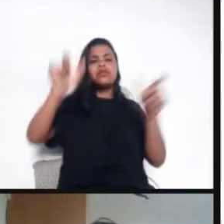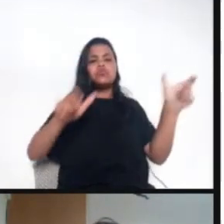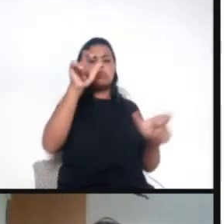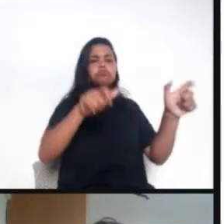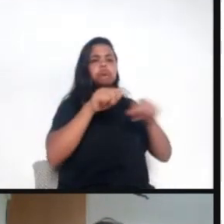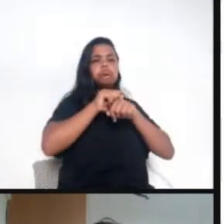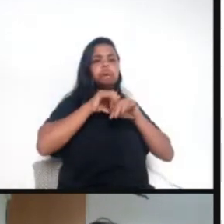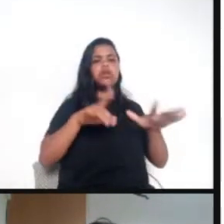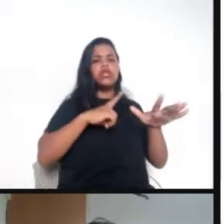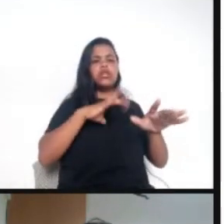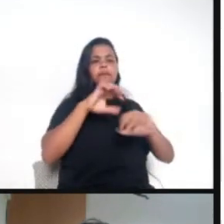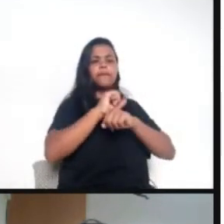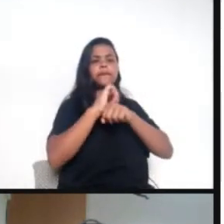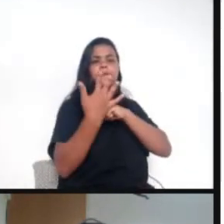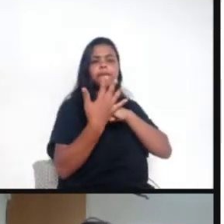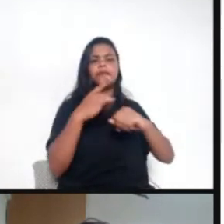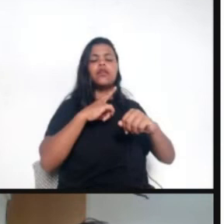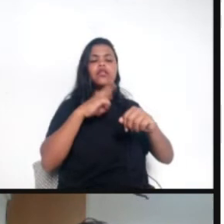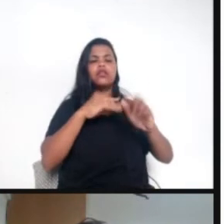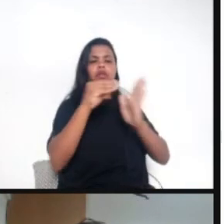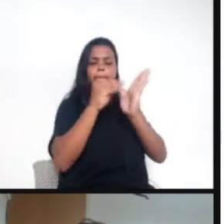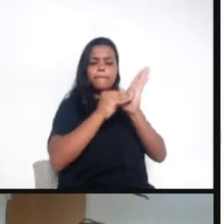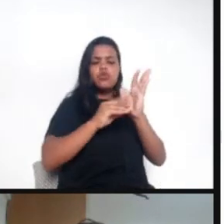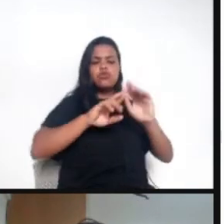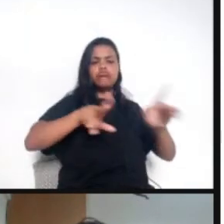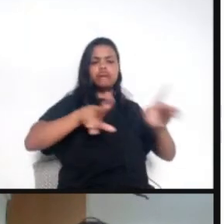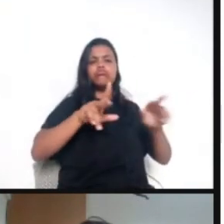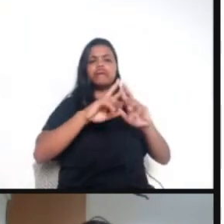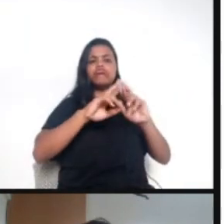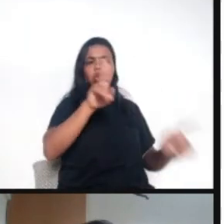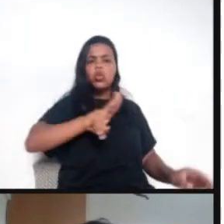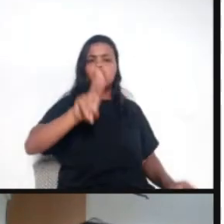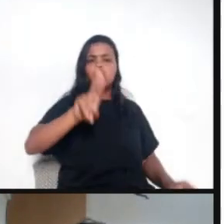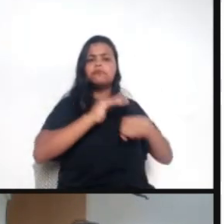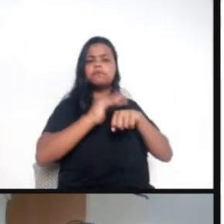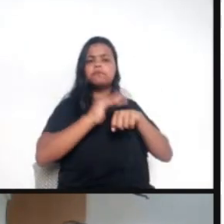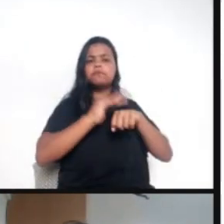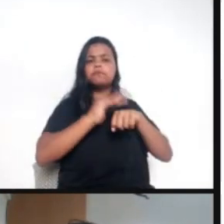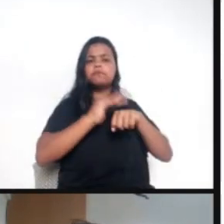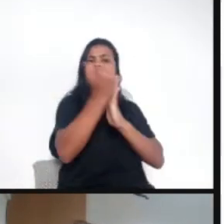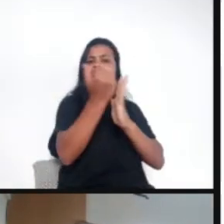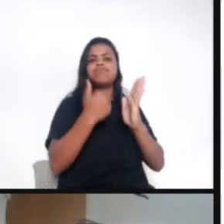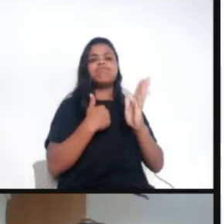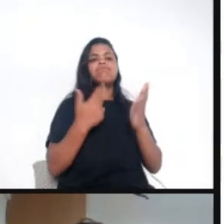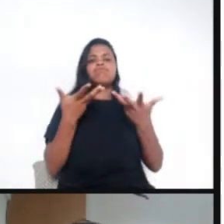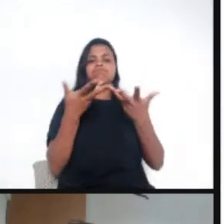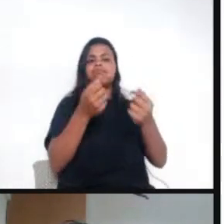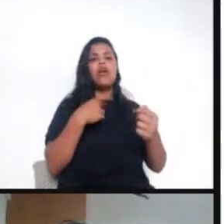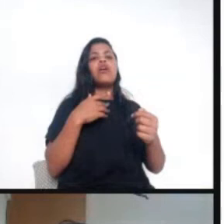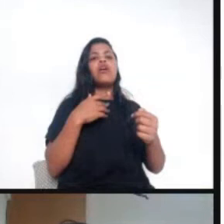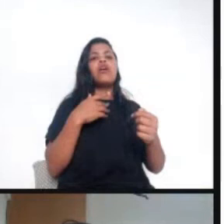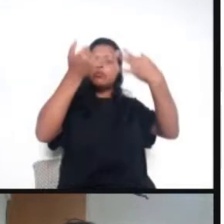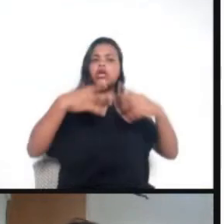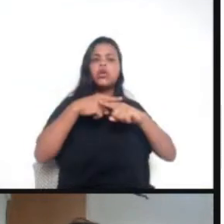de Marsella, com uma metodologia muito mais bem descrita, inclusive explicando por que os pacientes saíram ou